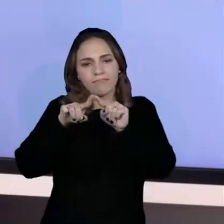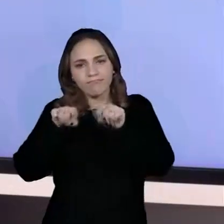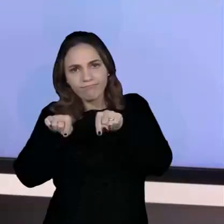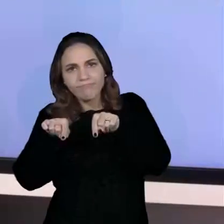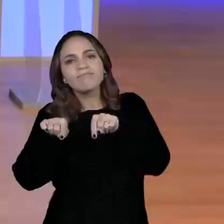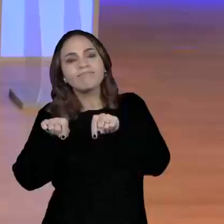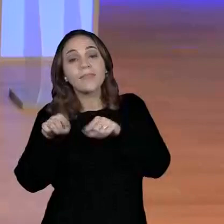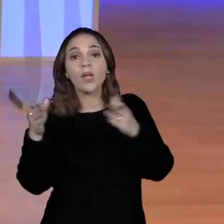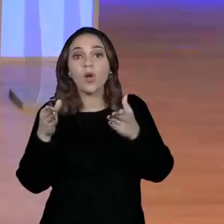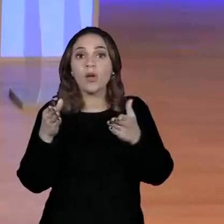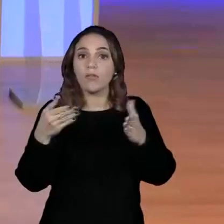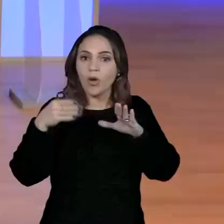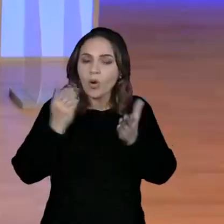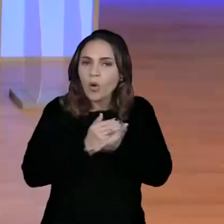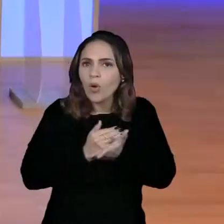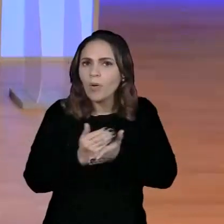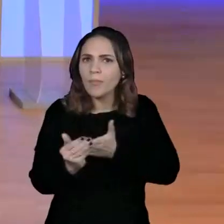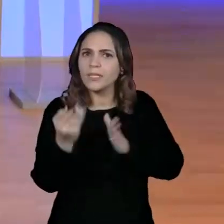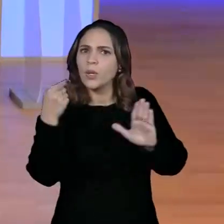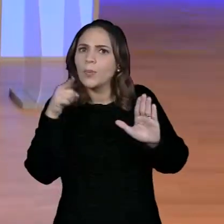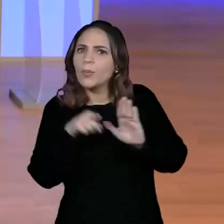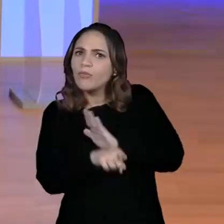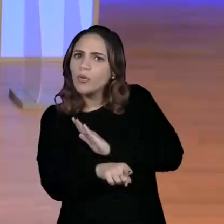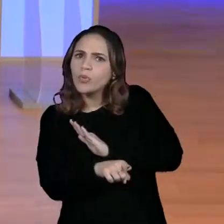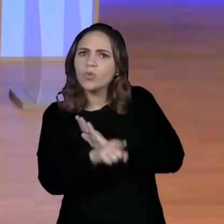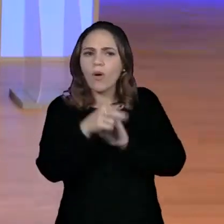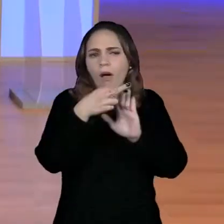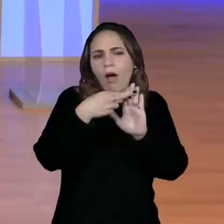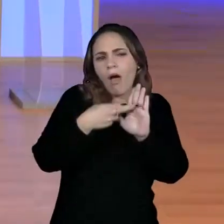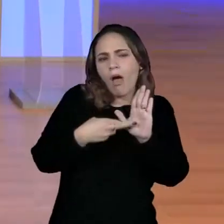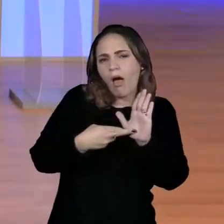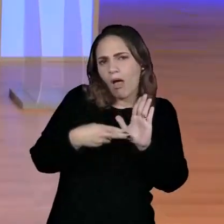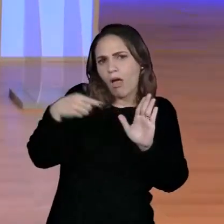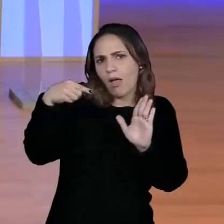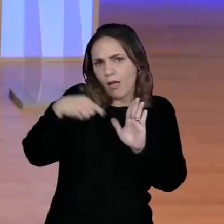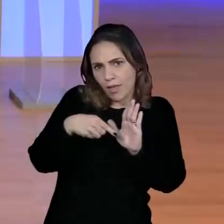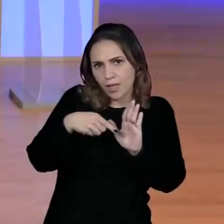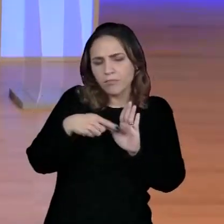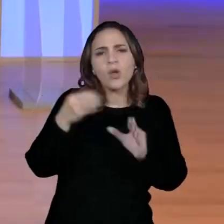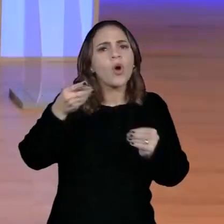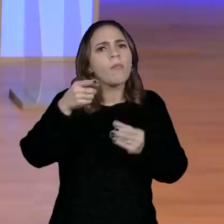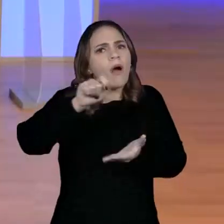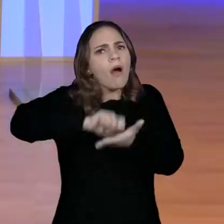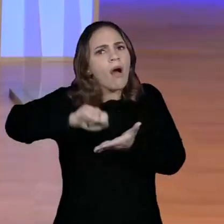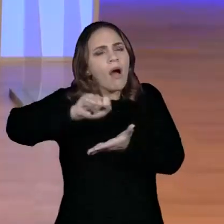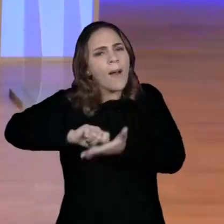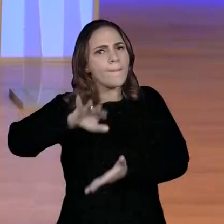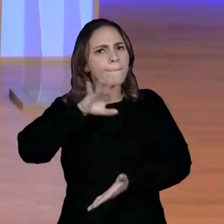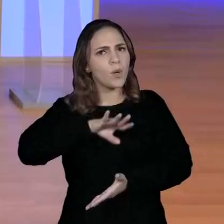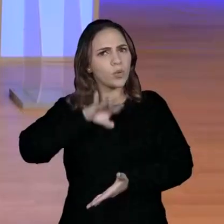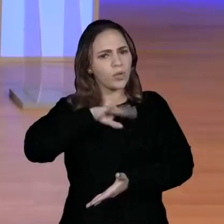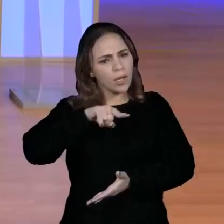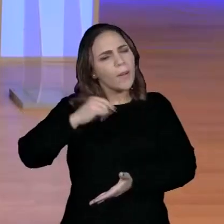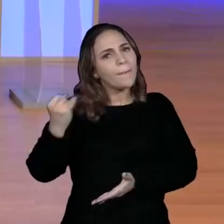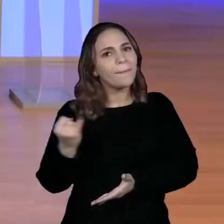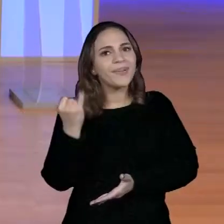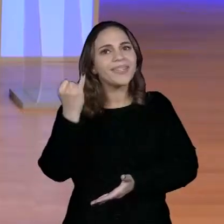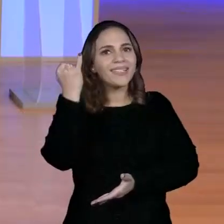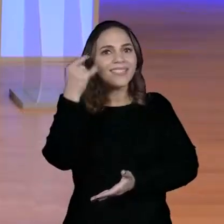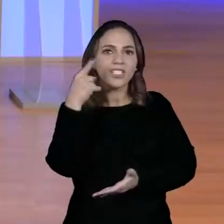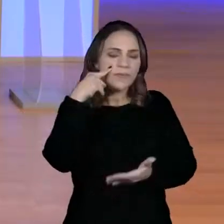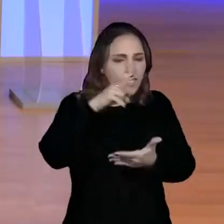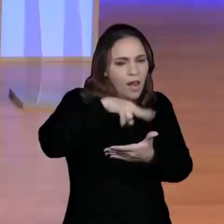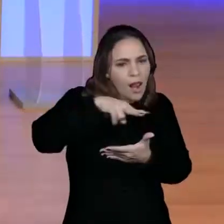palavras. E quem escreve bem é porque estuda essas regras e porque lê também. Então, vem